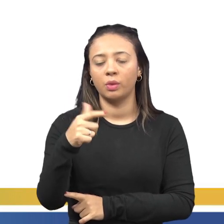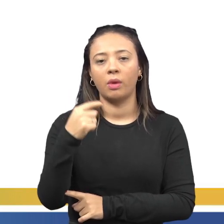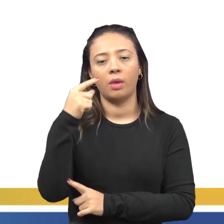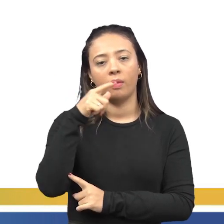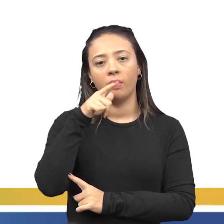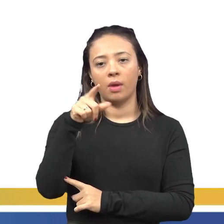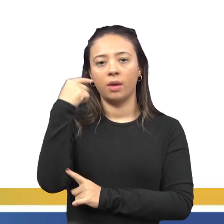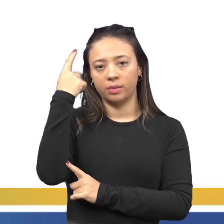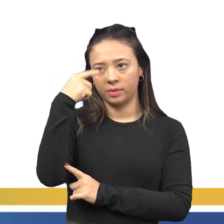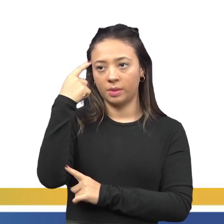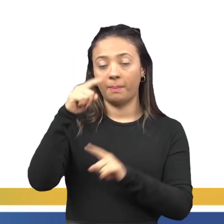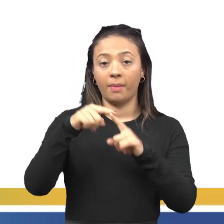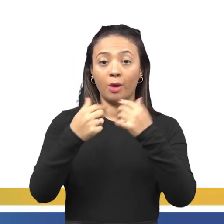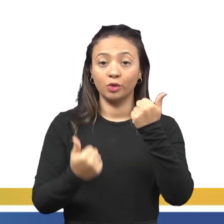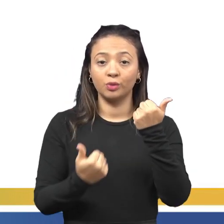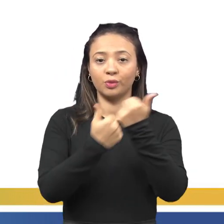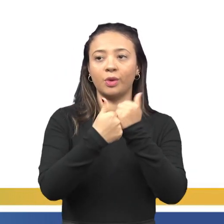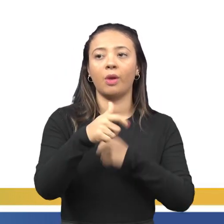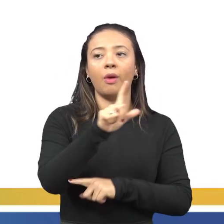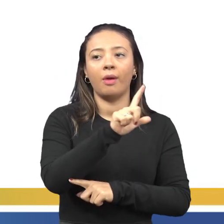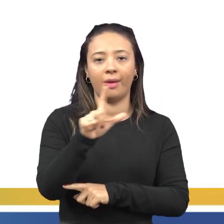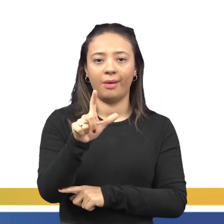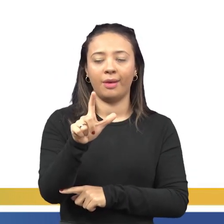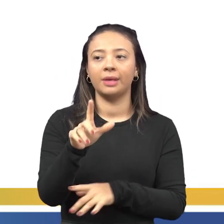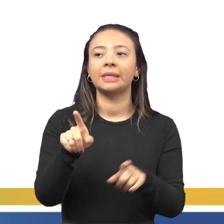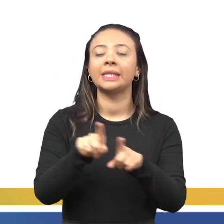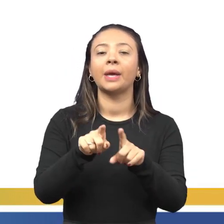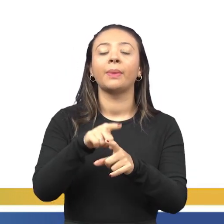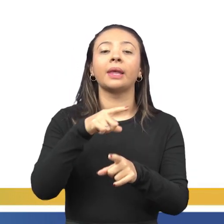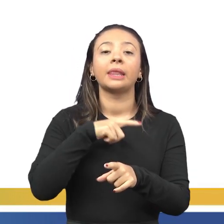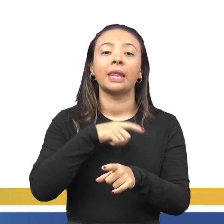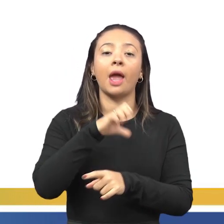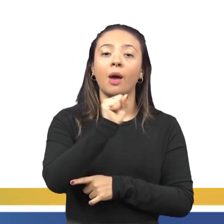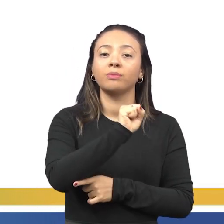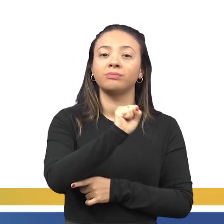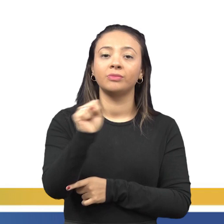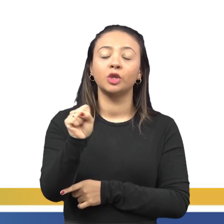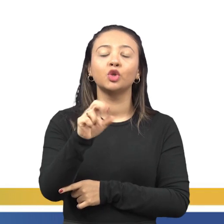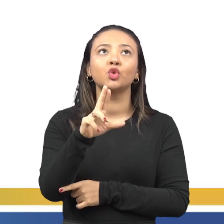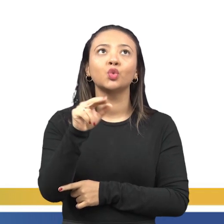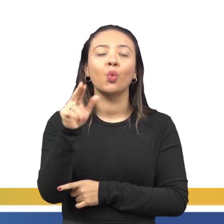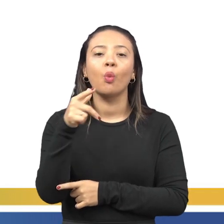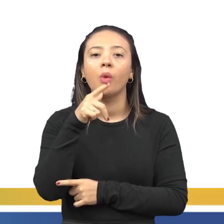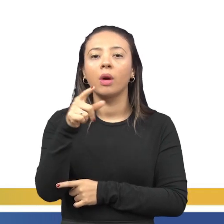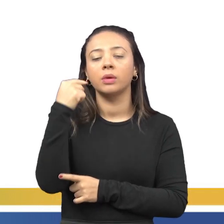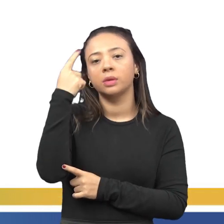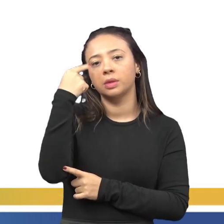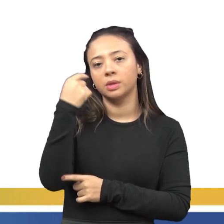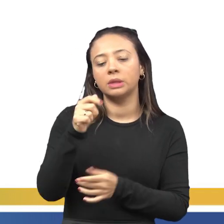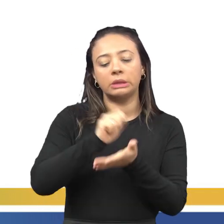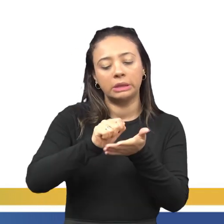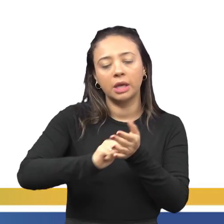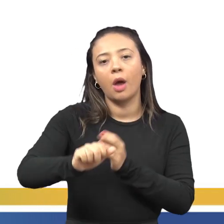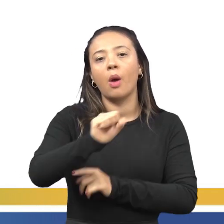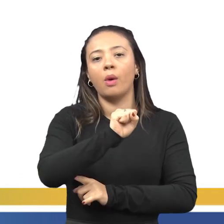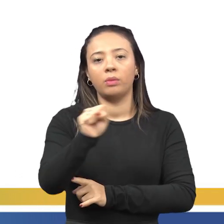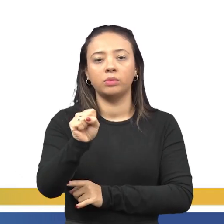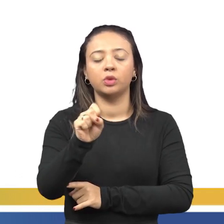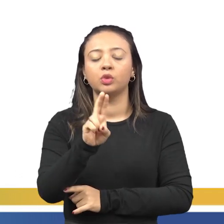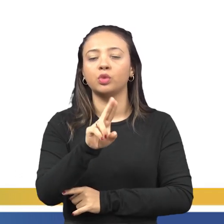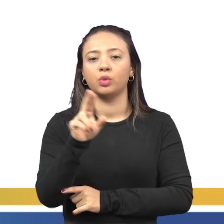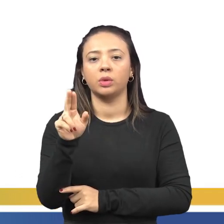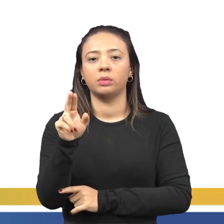aí pelo LL o som. E o 2S, certo? Que nunca nenhuma palavra na língua espanhola é escrita com 2S, certo? Ela pode